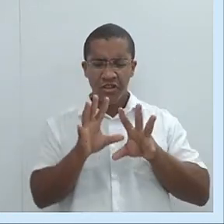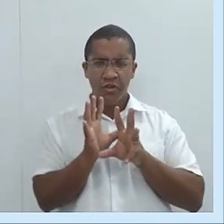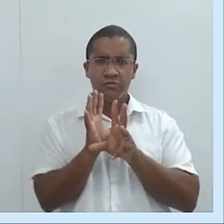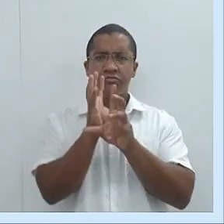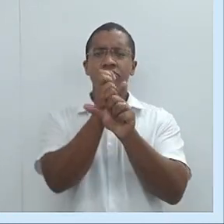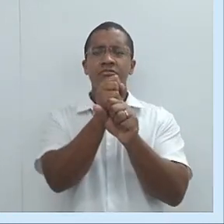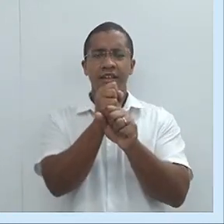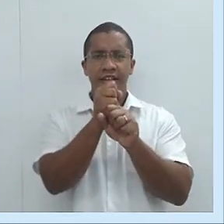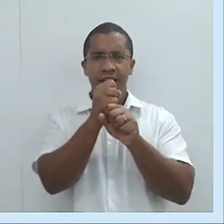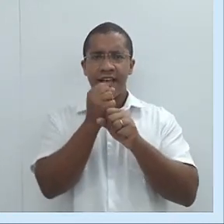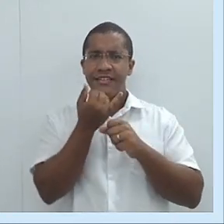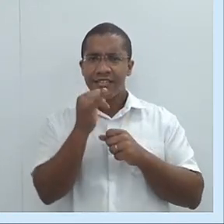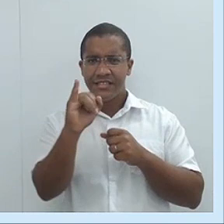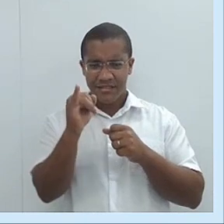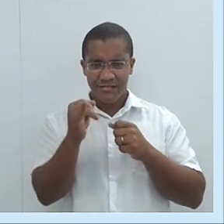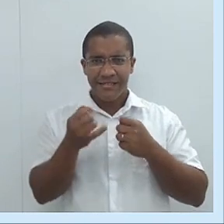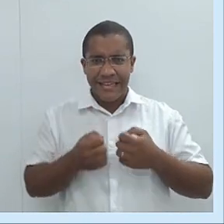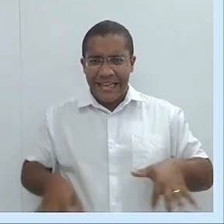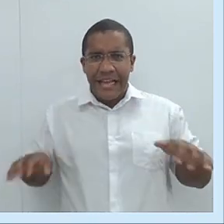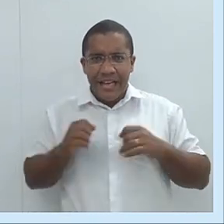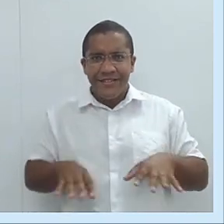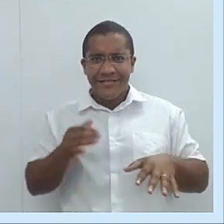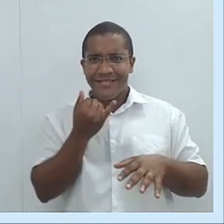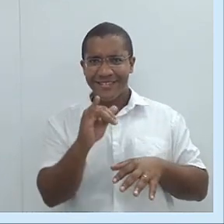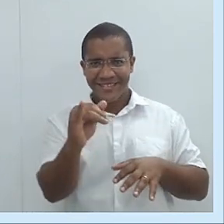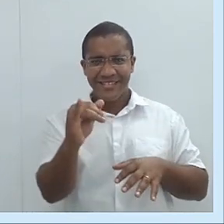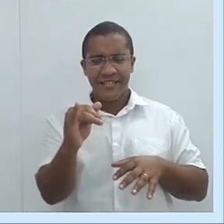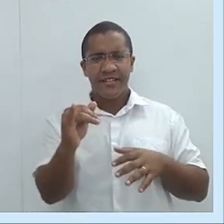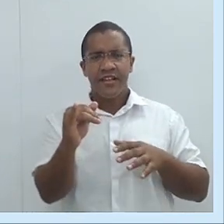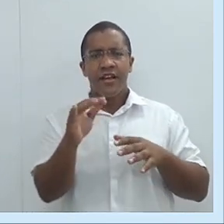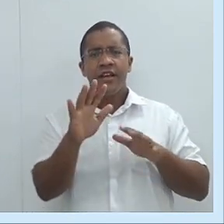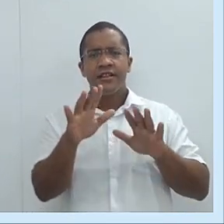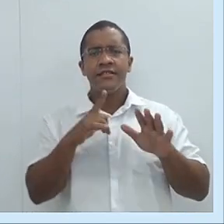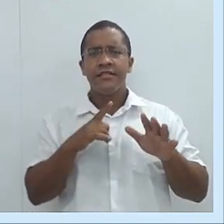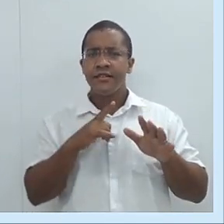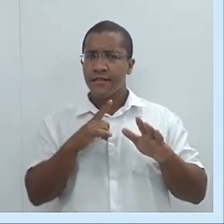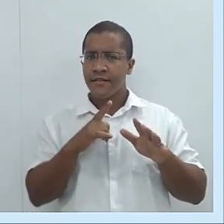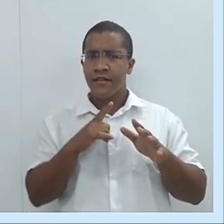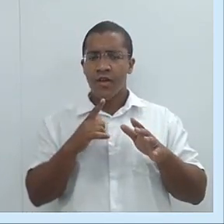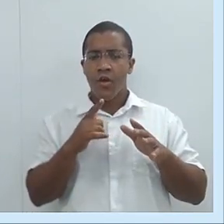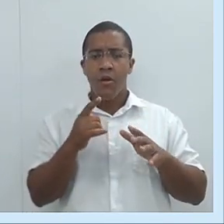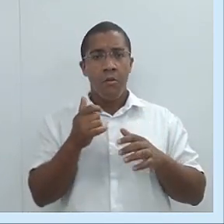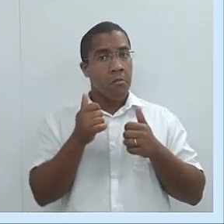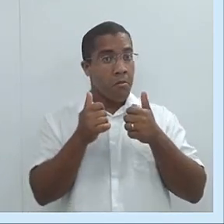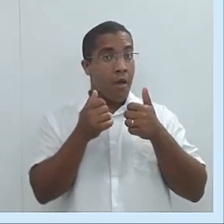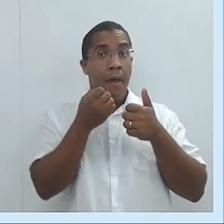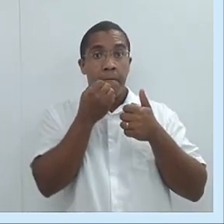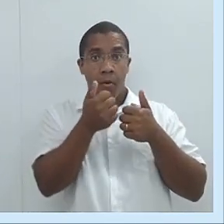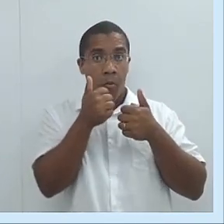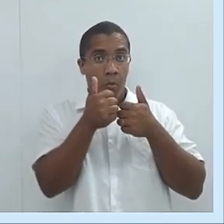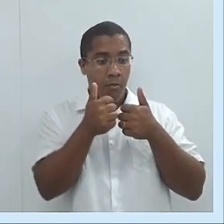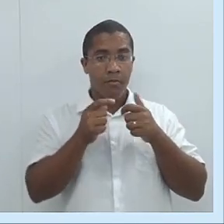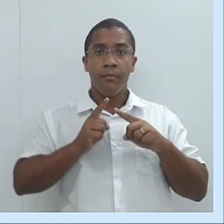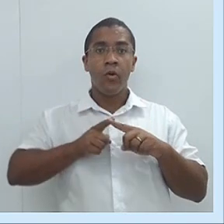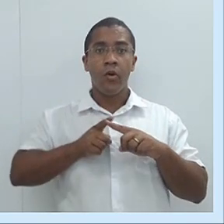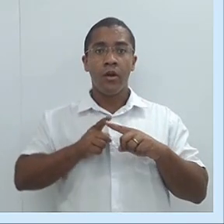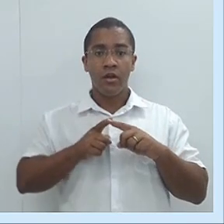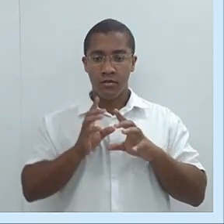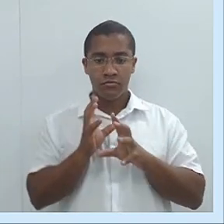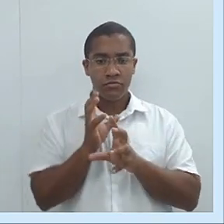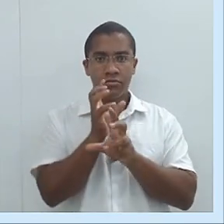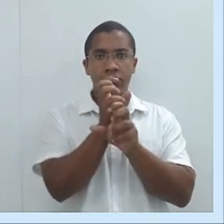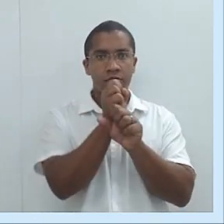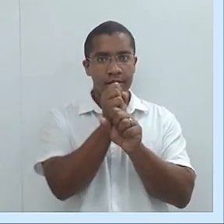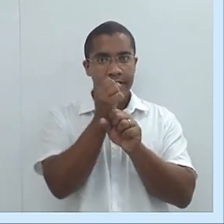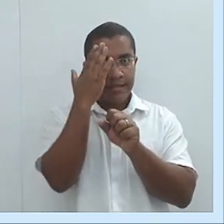de consumo de energia elétrica, a gente tem que ver as vantagens de calcular esse consumo elétrico. Quando eu